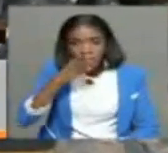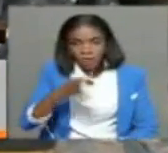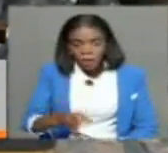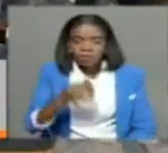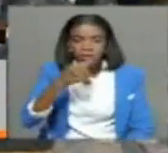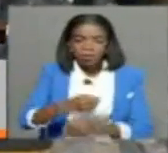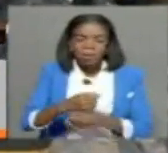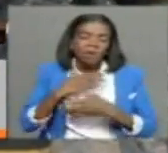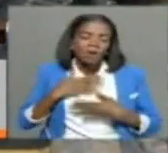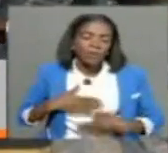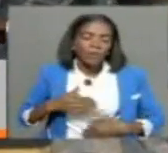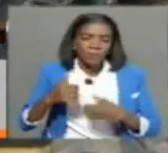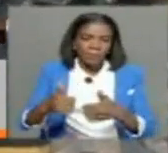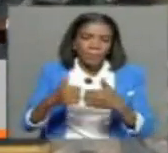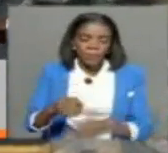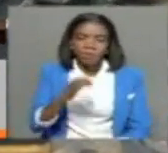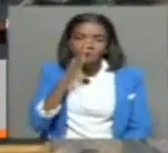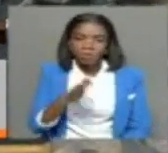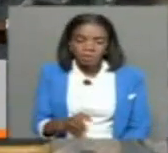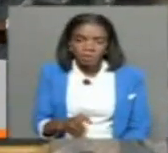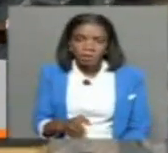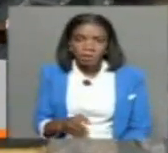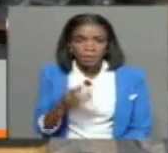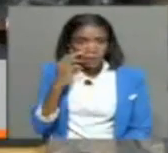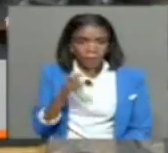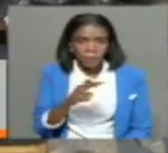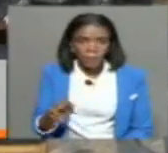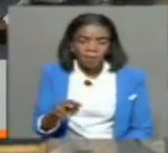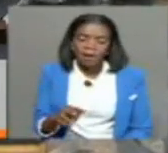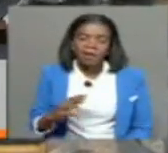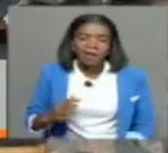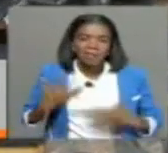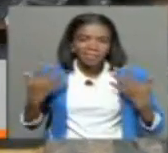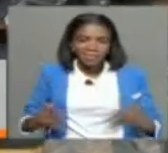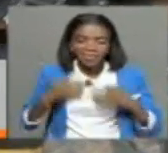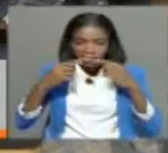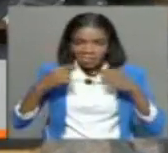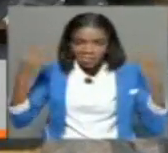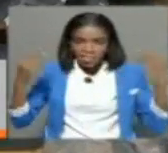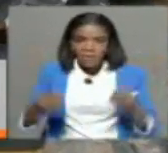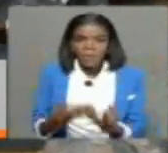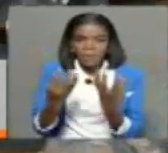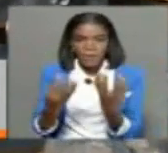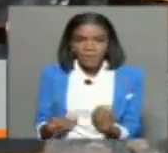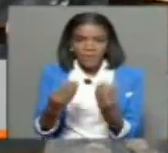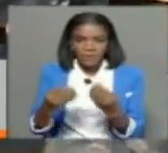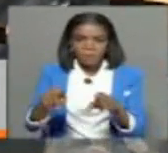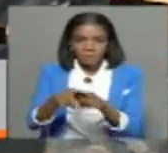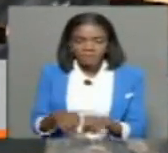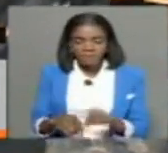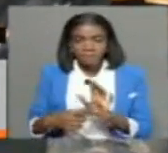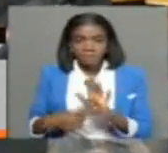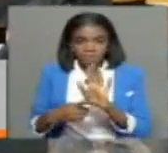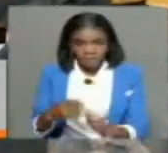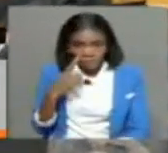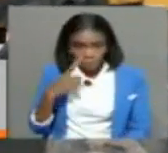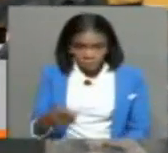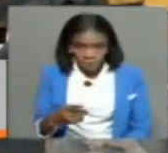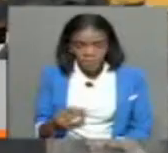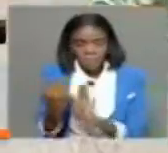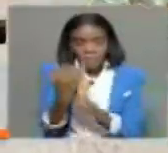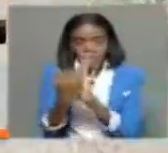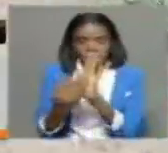abreviado, aliviado, e isto nos deixa muito alegres, satisfeitos, tendo em conta o ganho que tivemos no